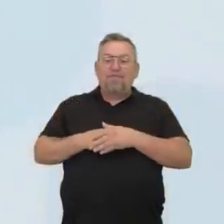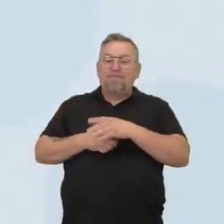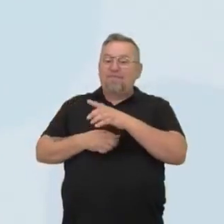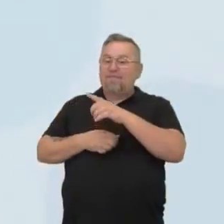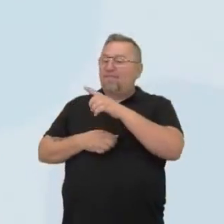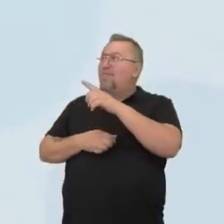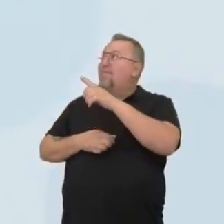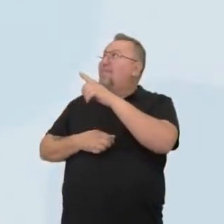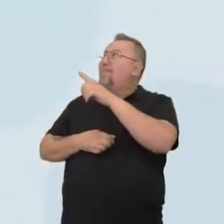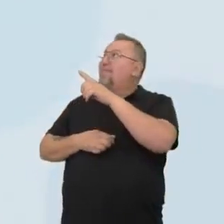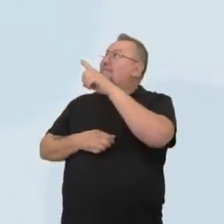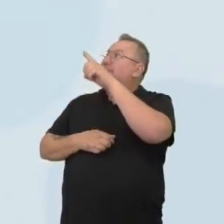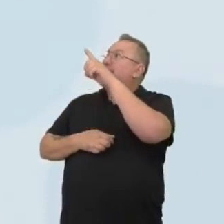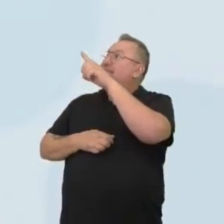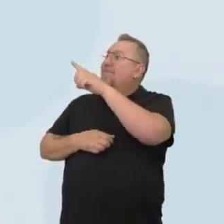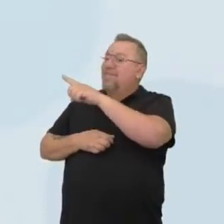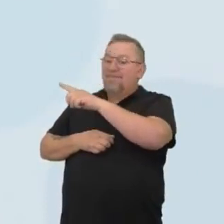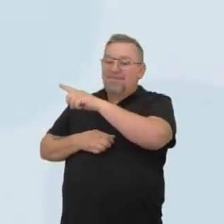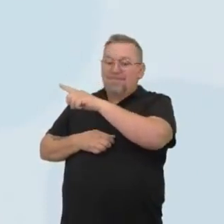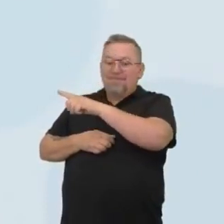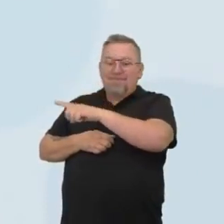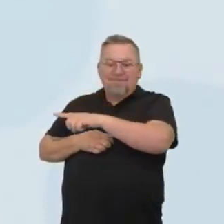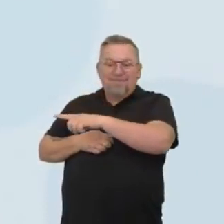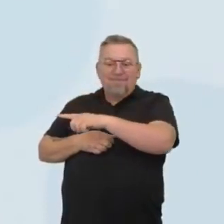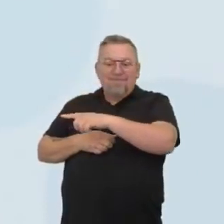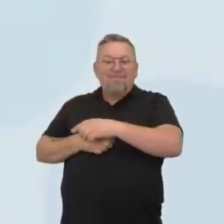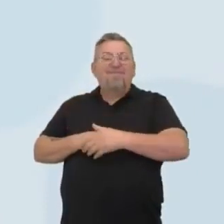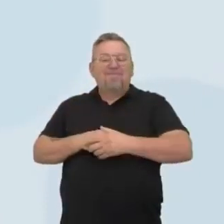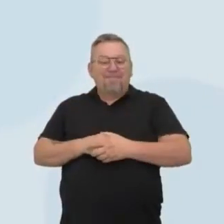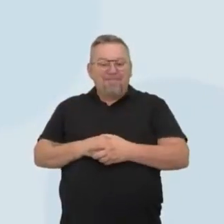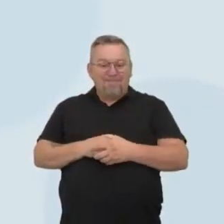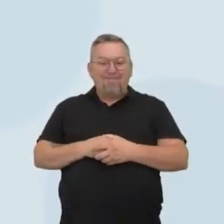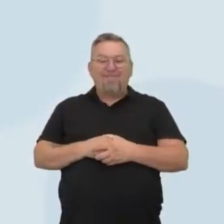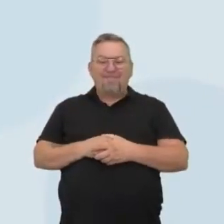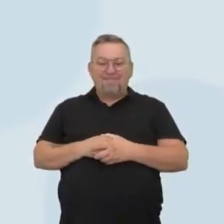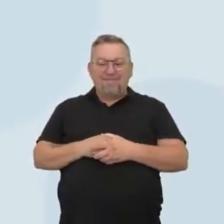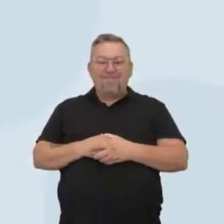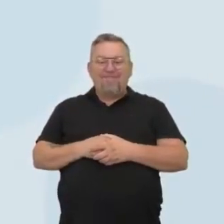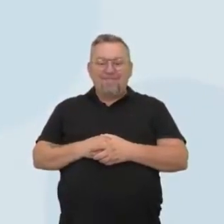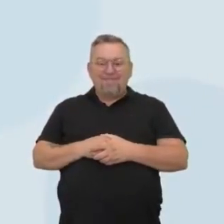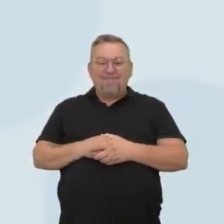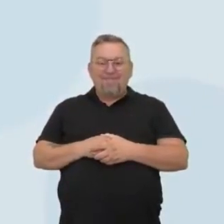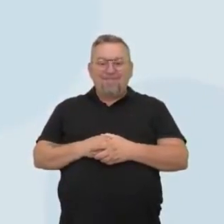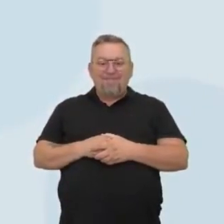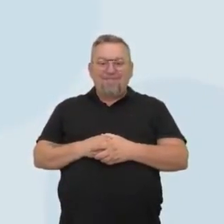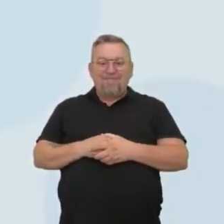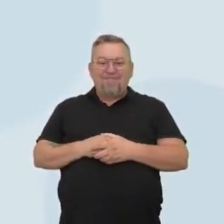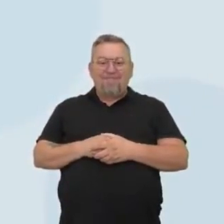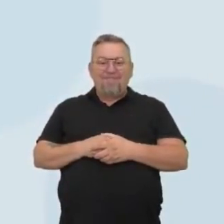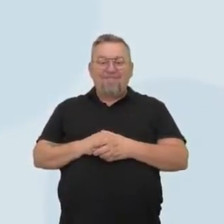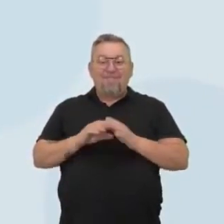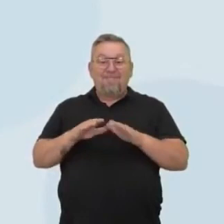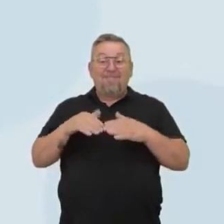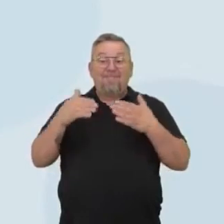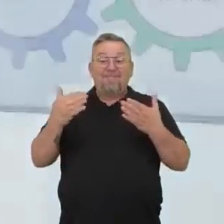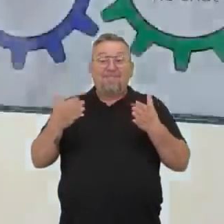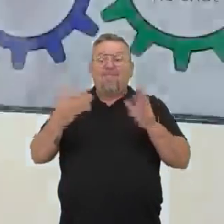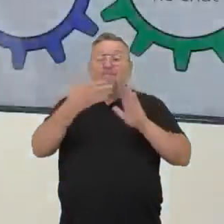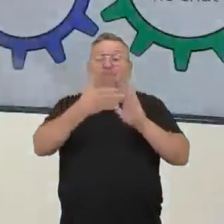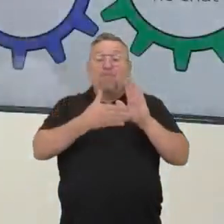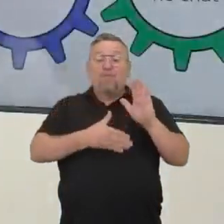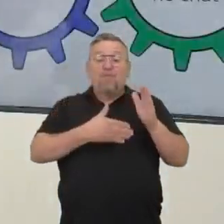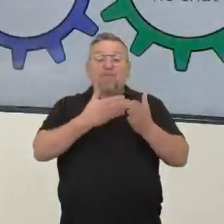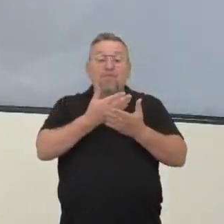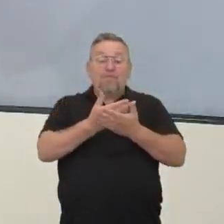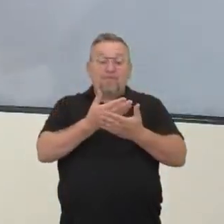Compartilhar informações, refletir, resolver atividades e interagir no chat. Sem novidade até aí, né? Então a proposta dessa aula,